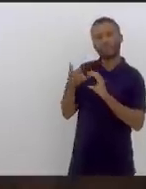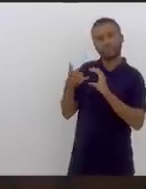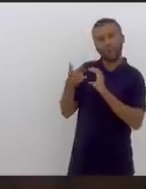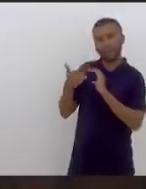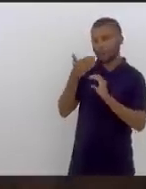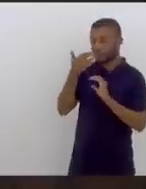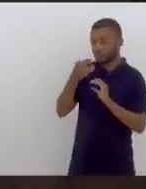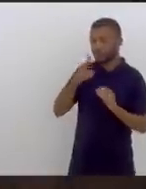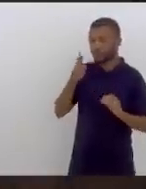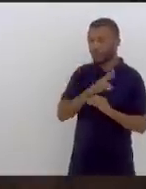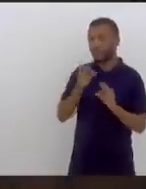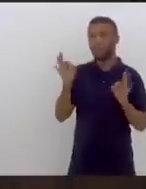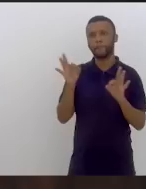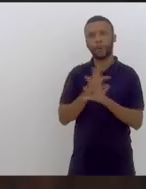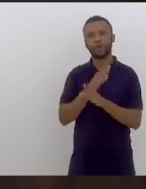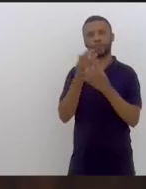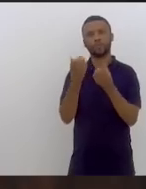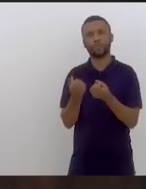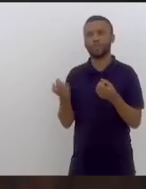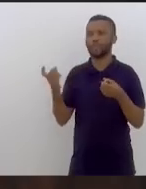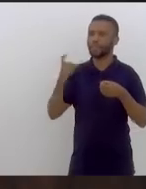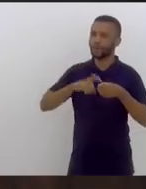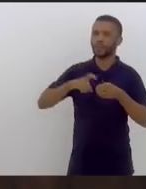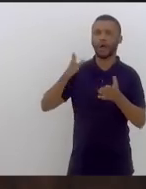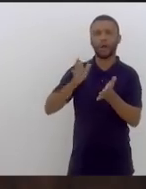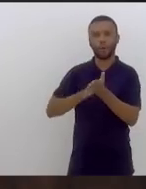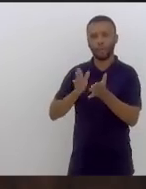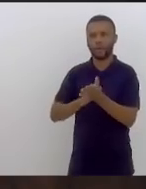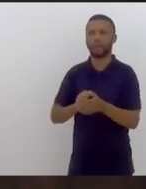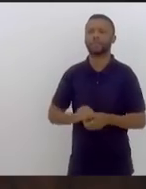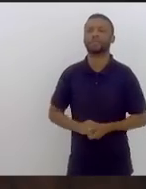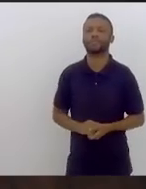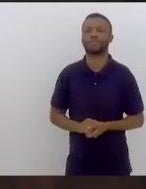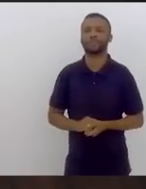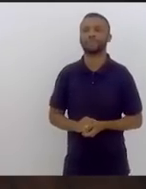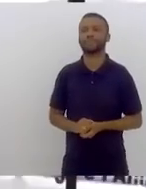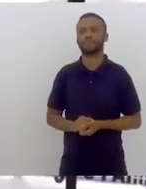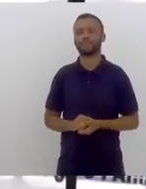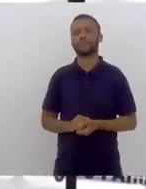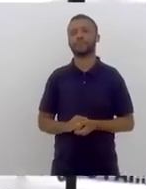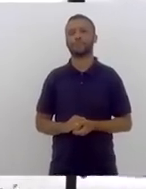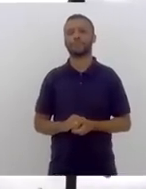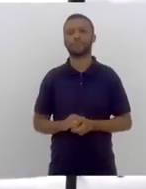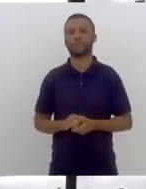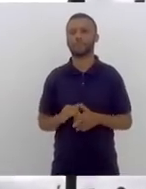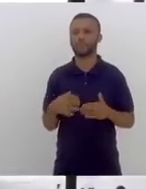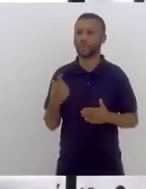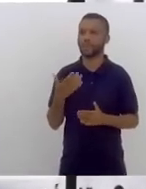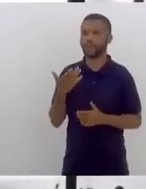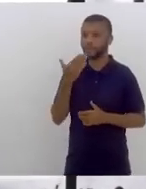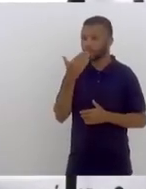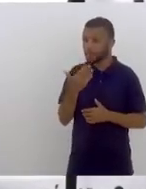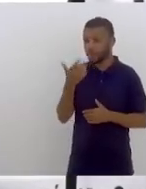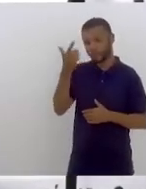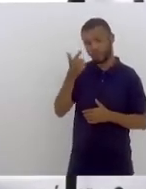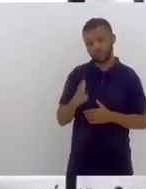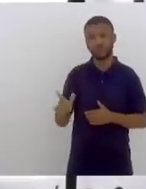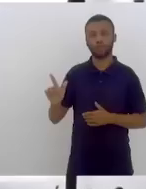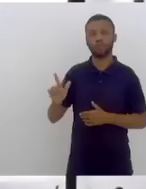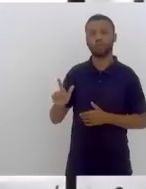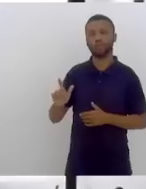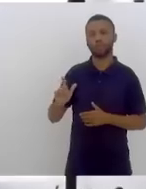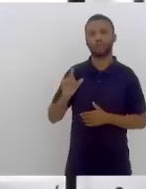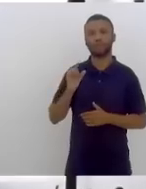respondesse ele falou que ia prontamente eu vou voltar a cobrá-la então Deputado nós queremos pedir aqui novamente ao senhor